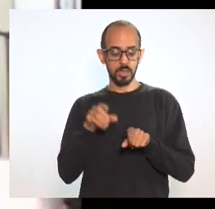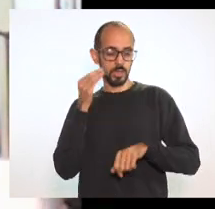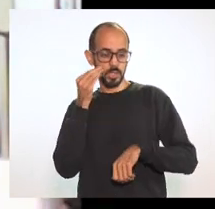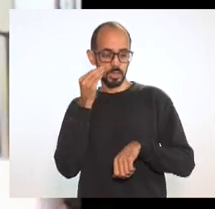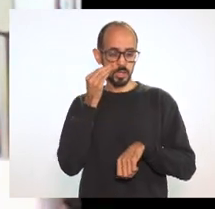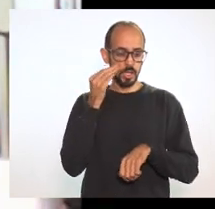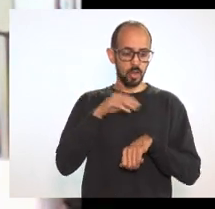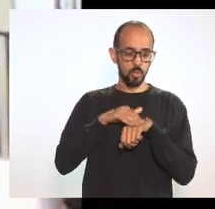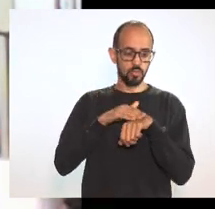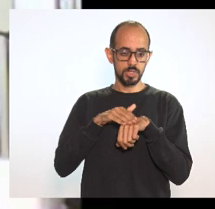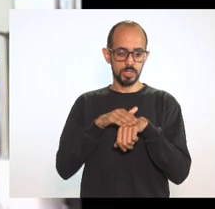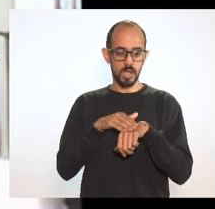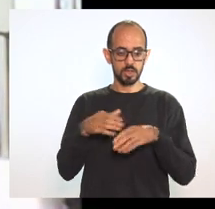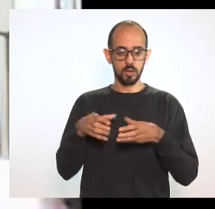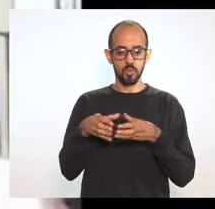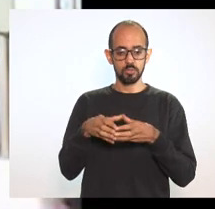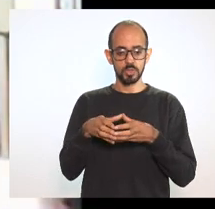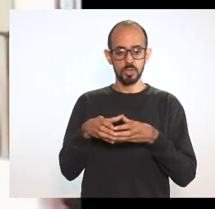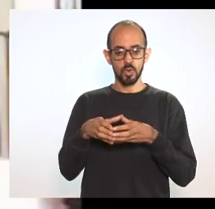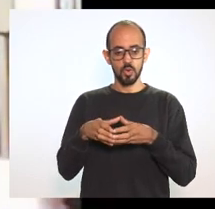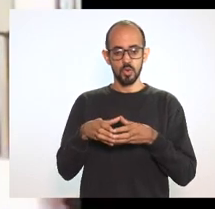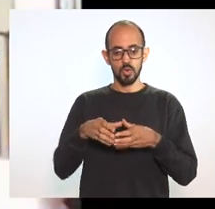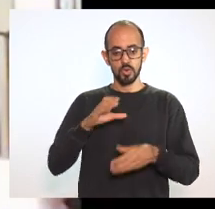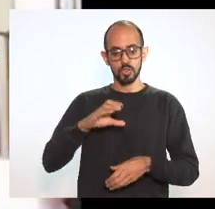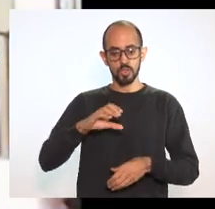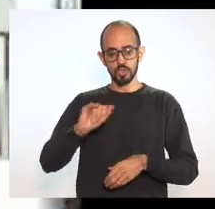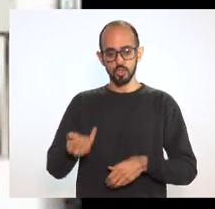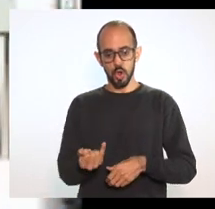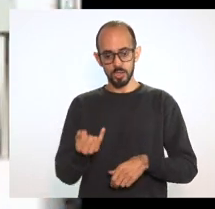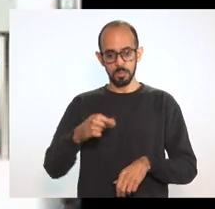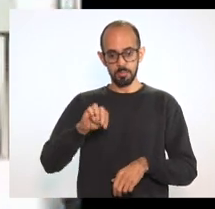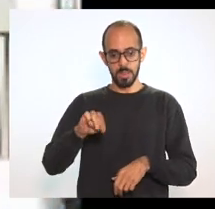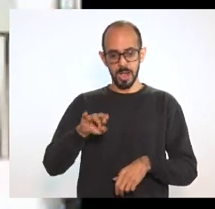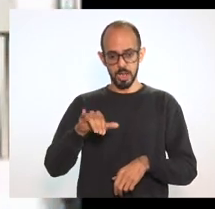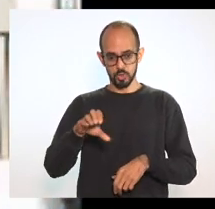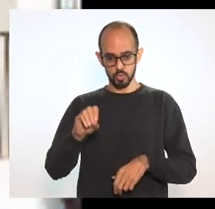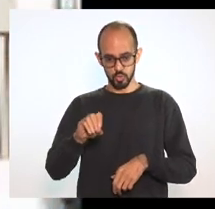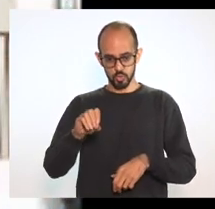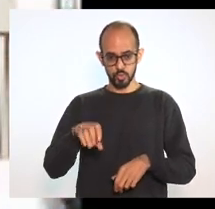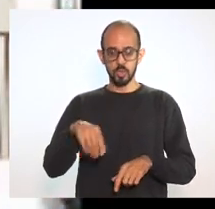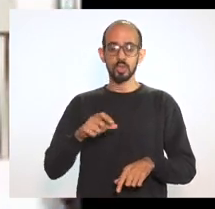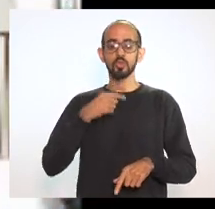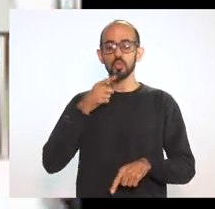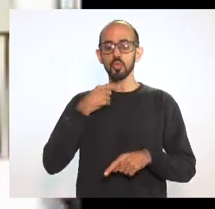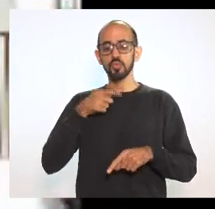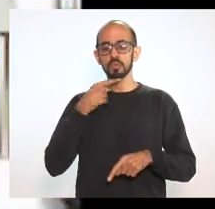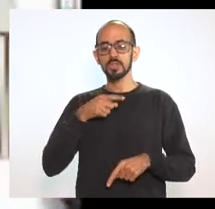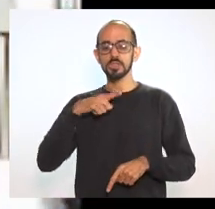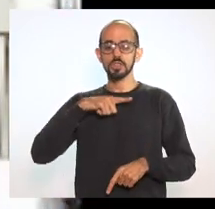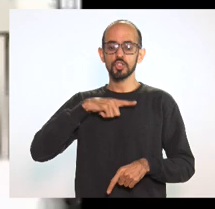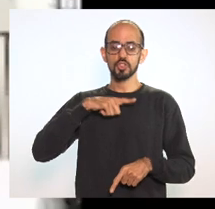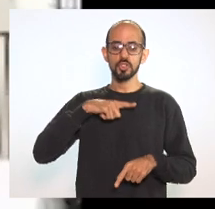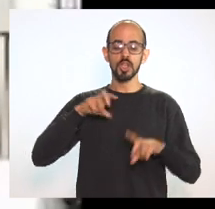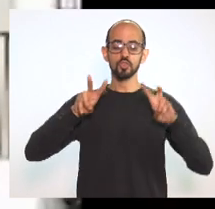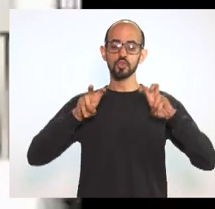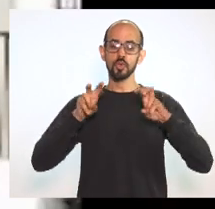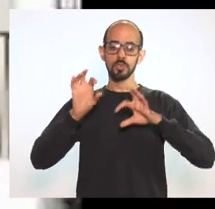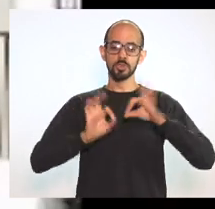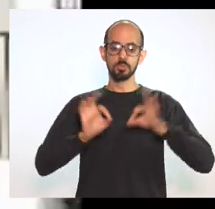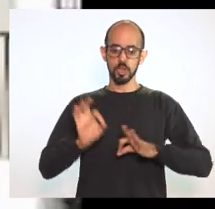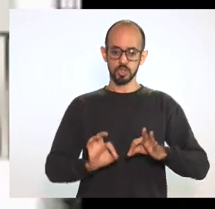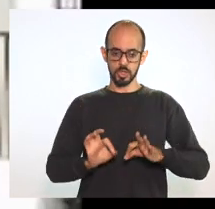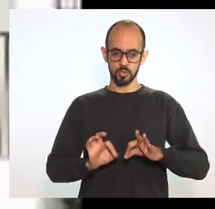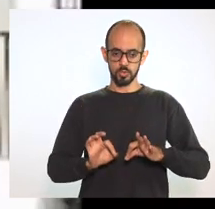presidente da Comissão de Constituição e Justiça, sobre muitas dúvidas que a gente tem sobre esse projeto, porque ele